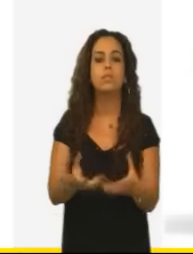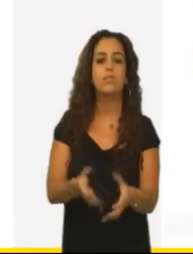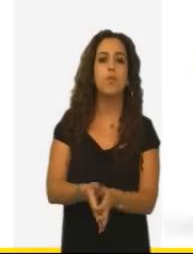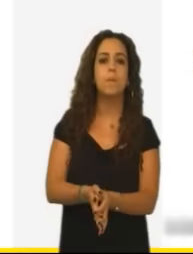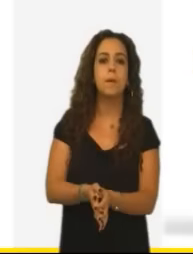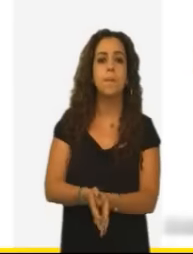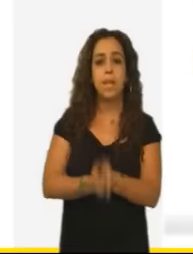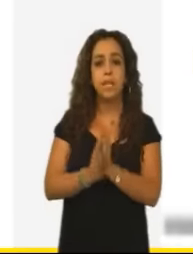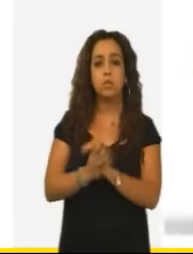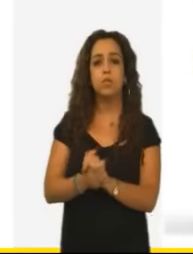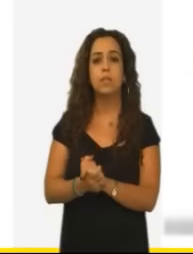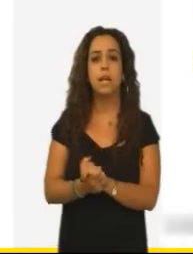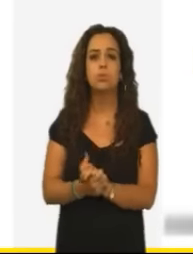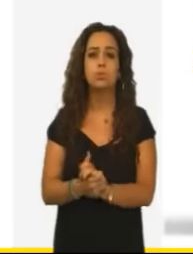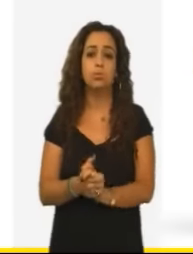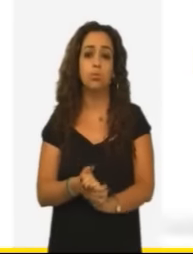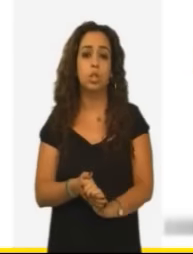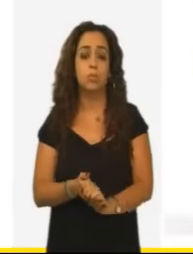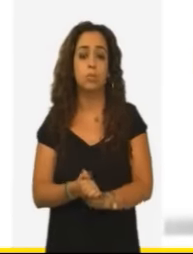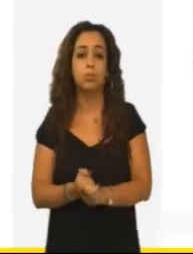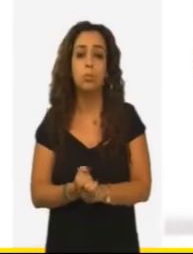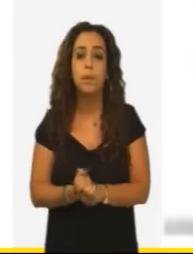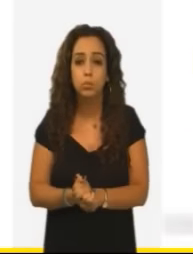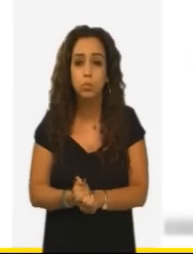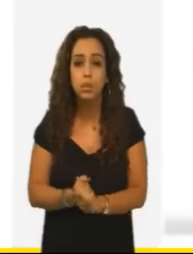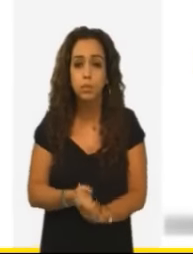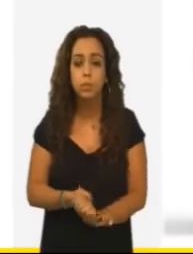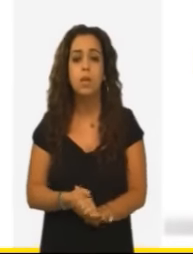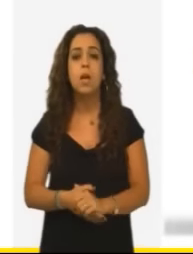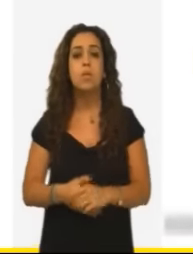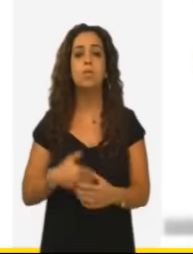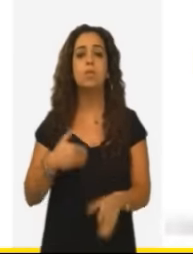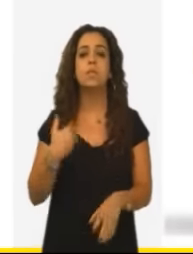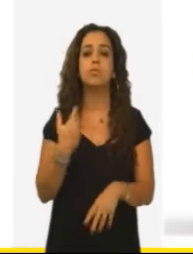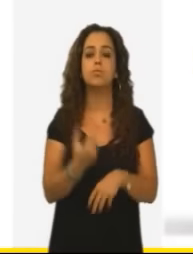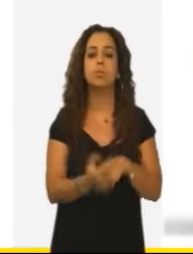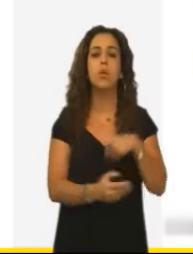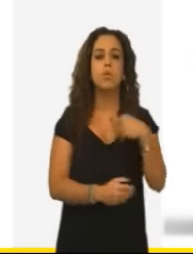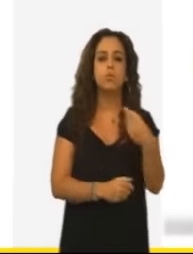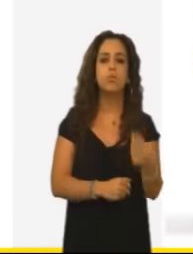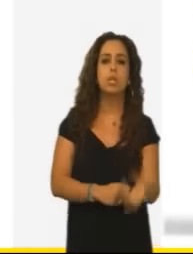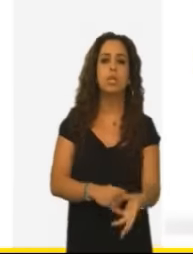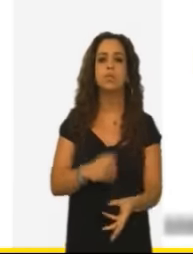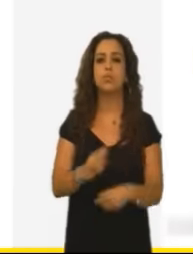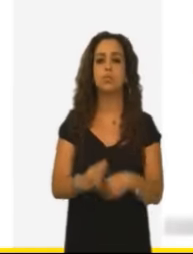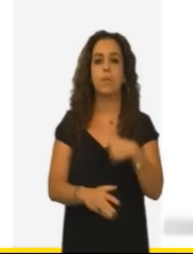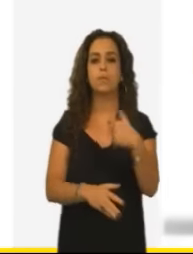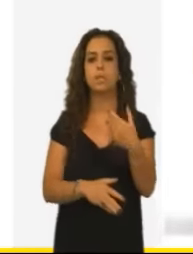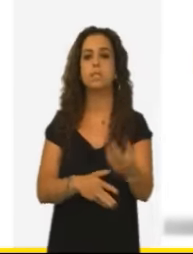ato em si de comer. E isso vai estar no estudo que chama estudo do período simples. Quando vocês estudam os